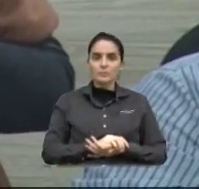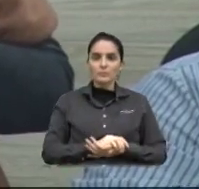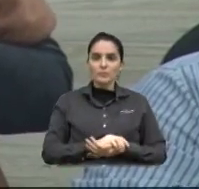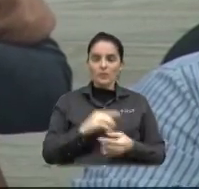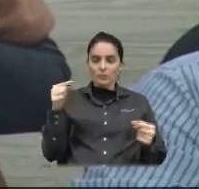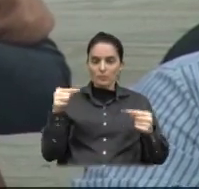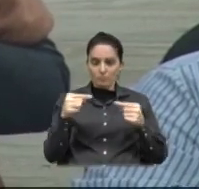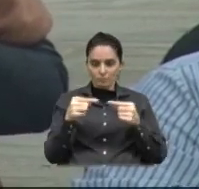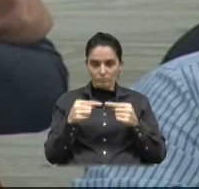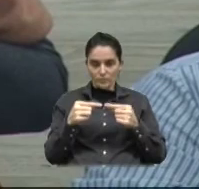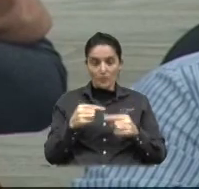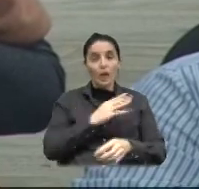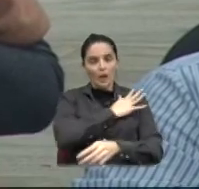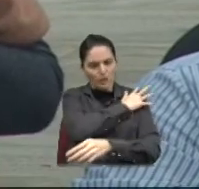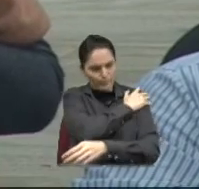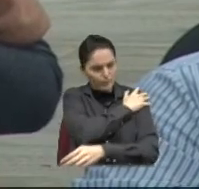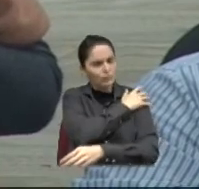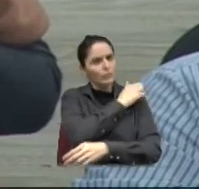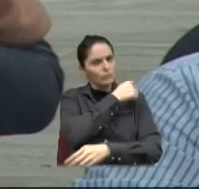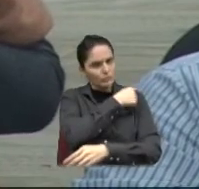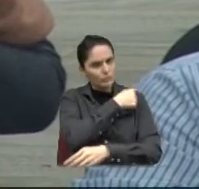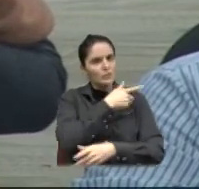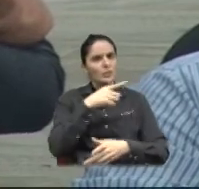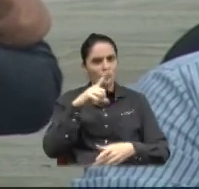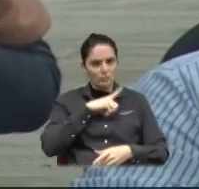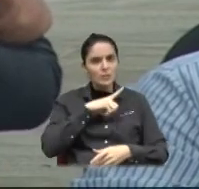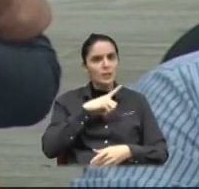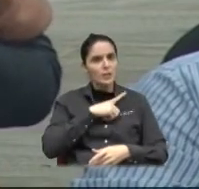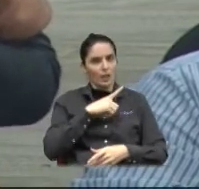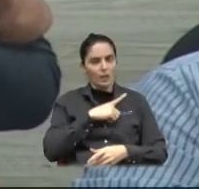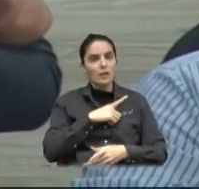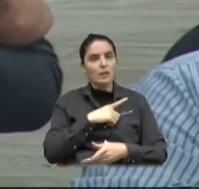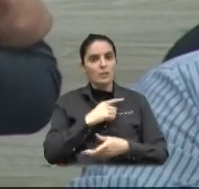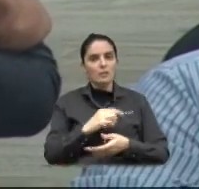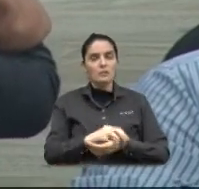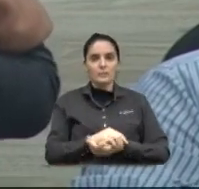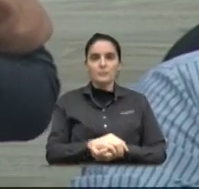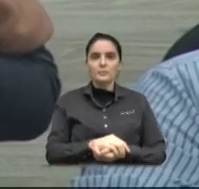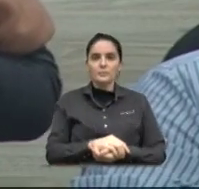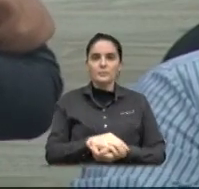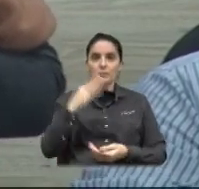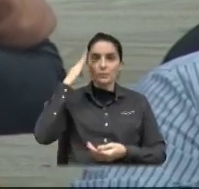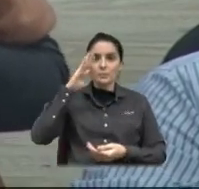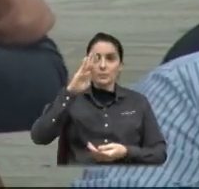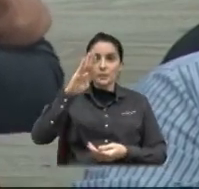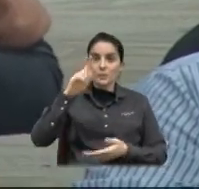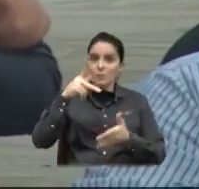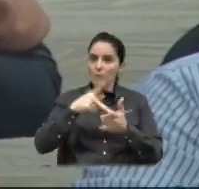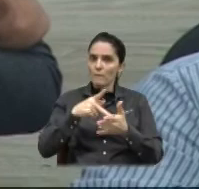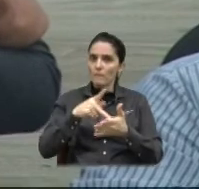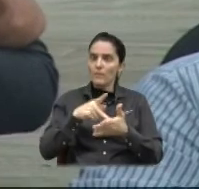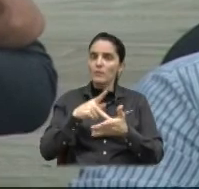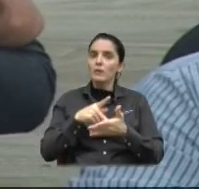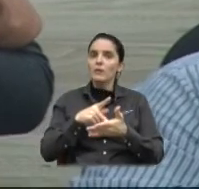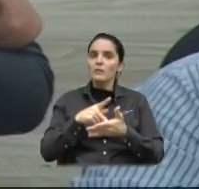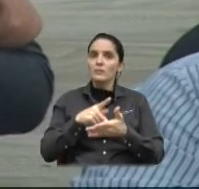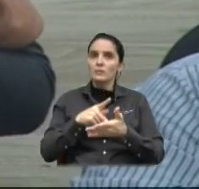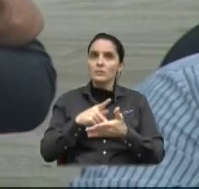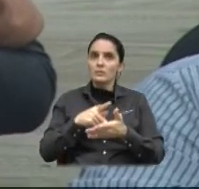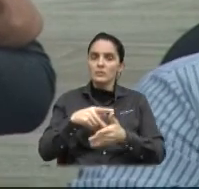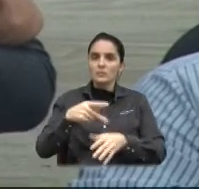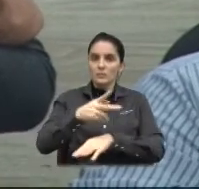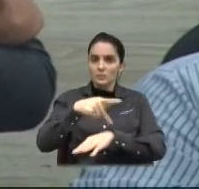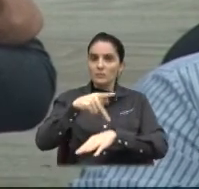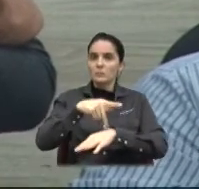preconceitos né isso é do é é acho que a principal verdade que nós temos no brasil nós somos o país ainda